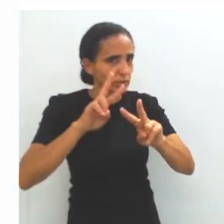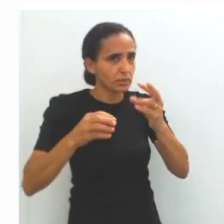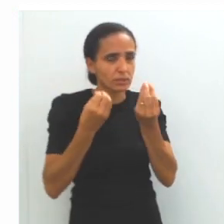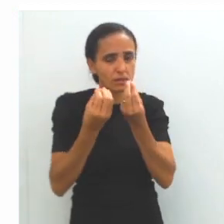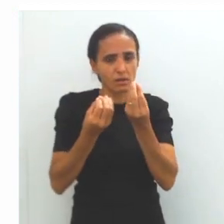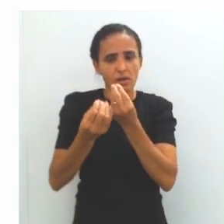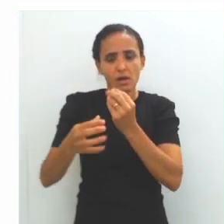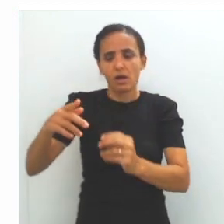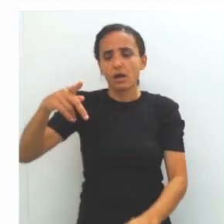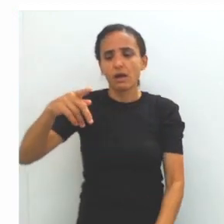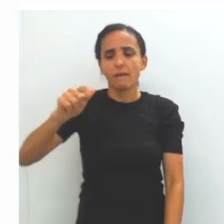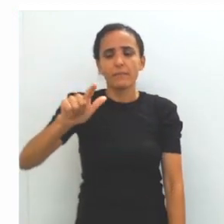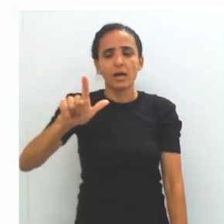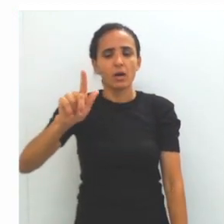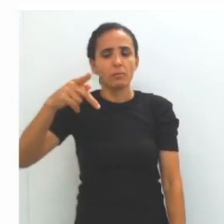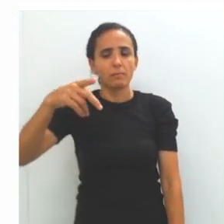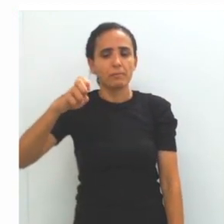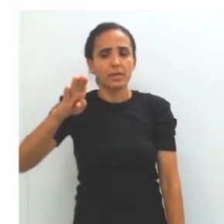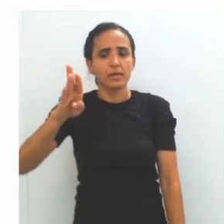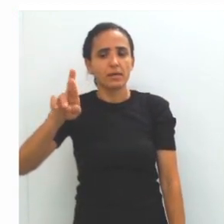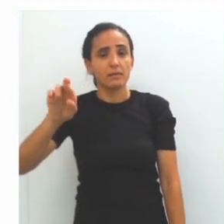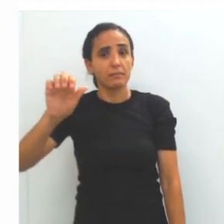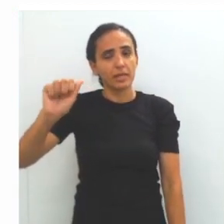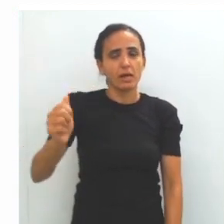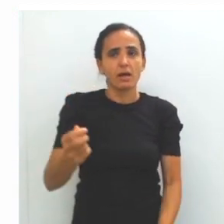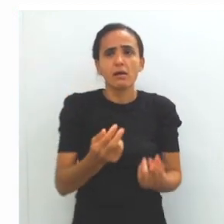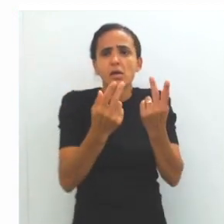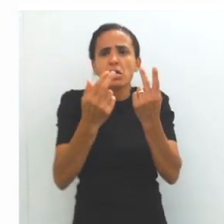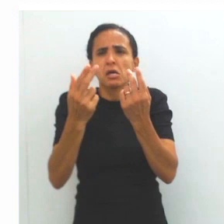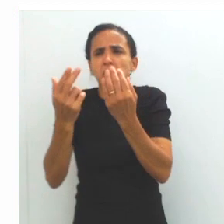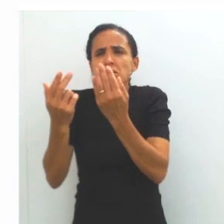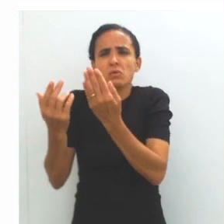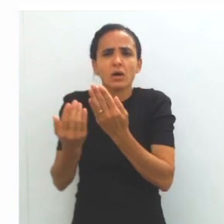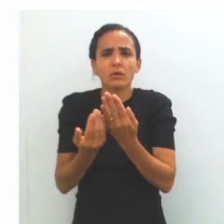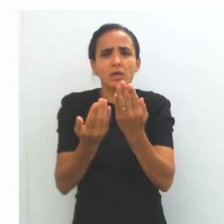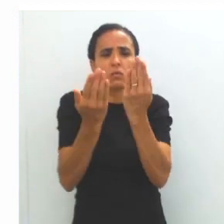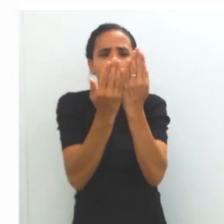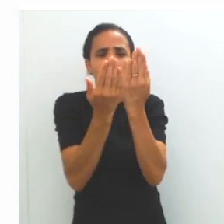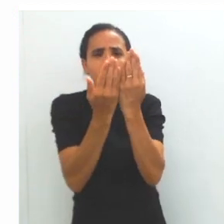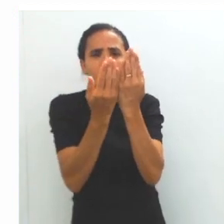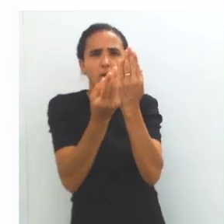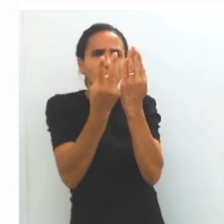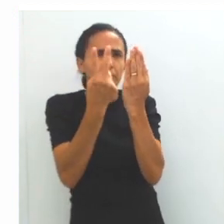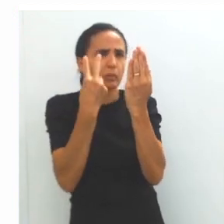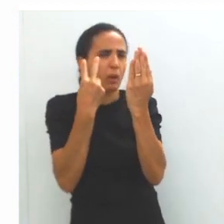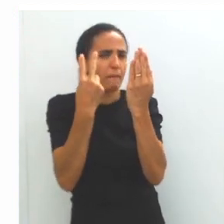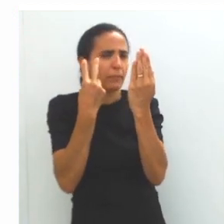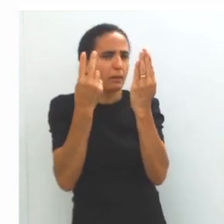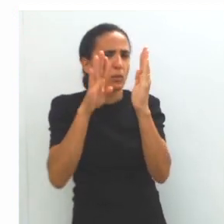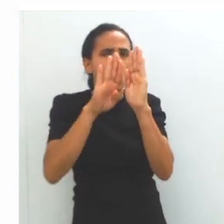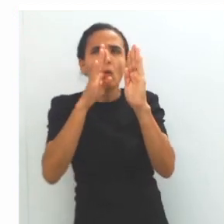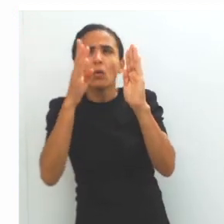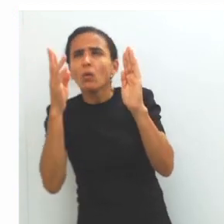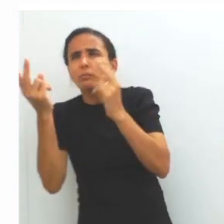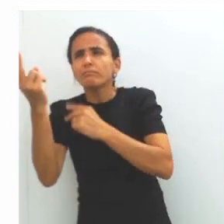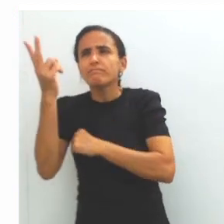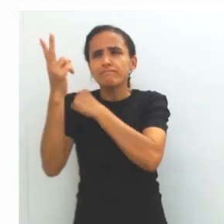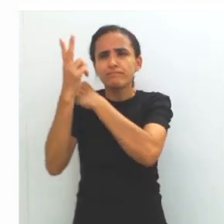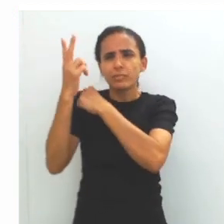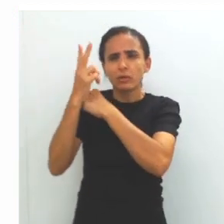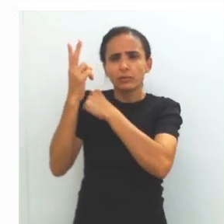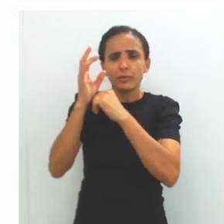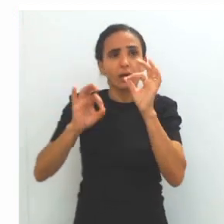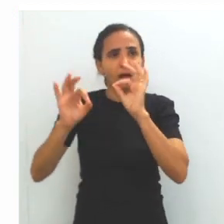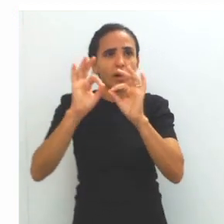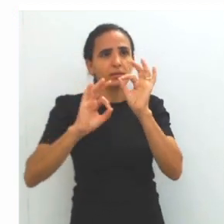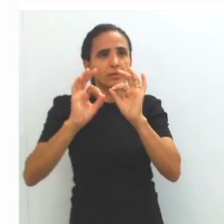a pálpebra protege, é como se fosse uma porta que protege o olho, o órgão.